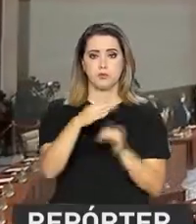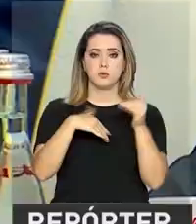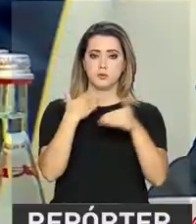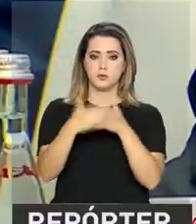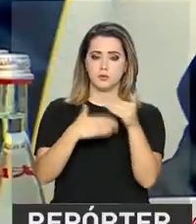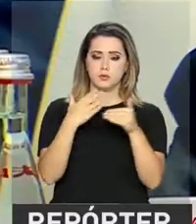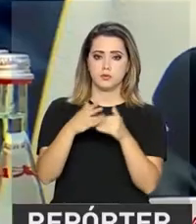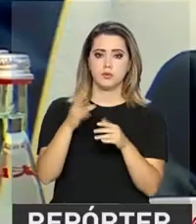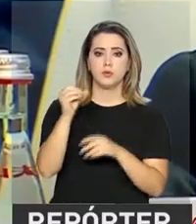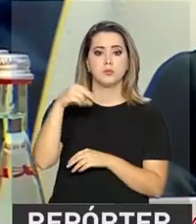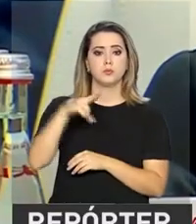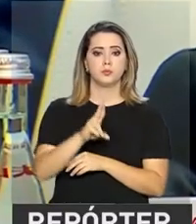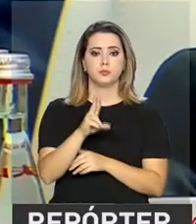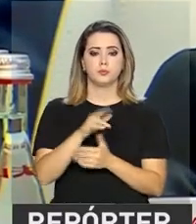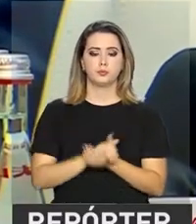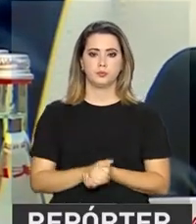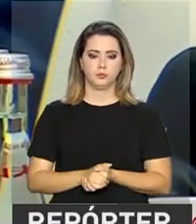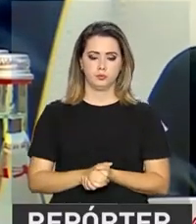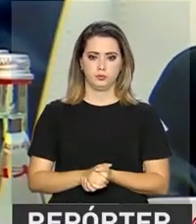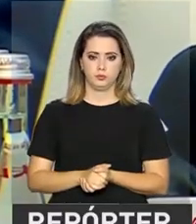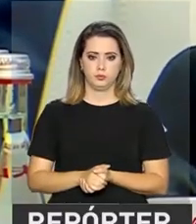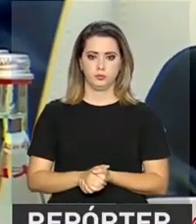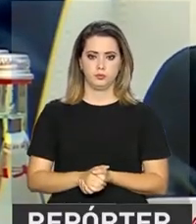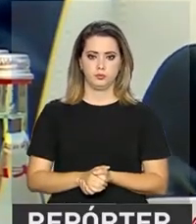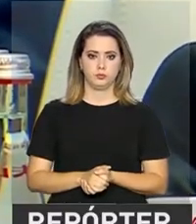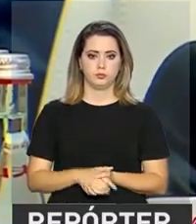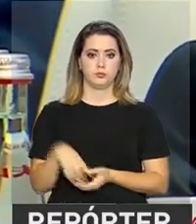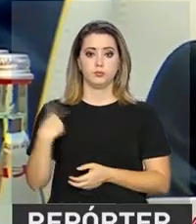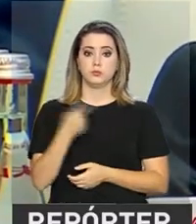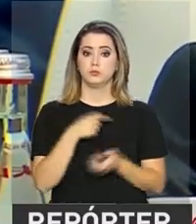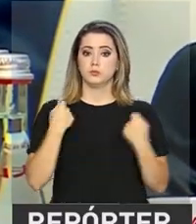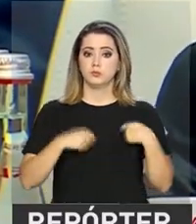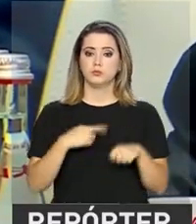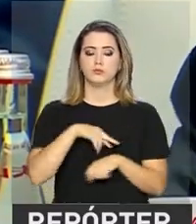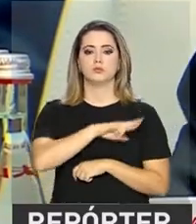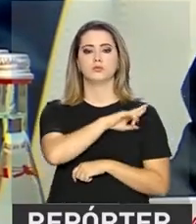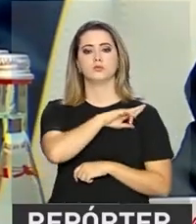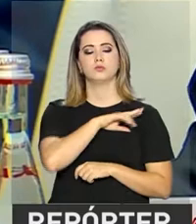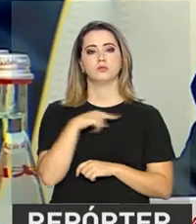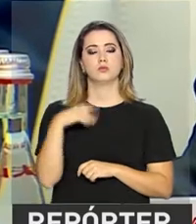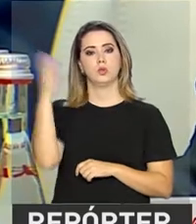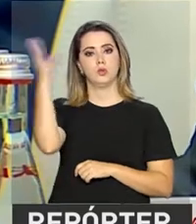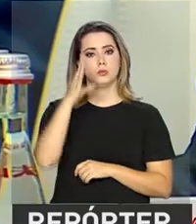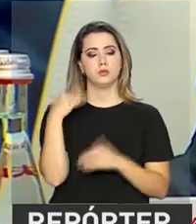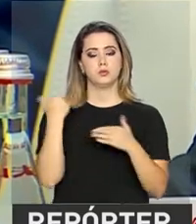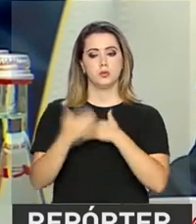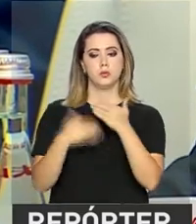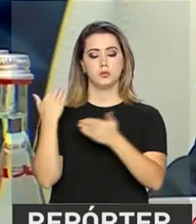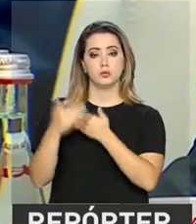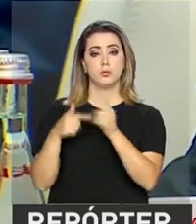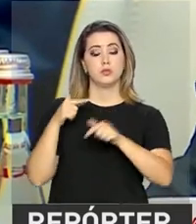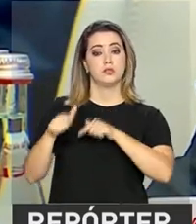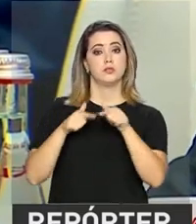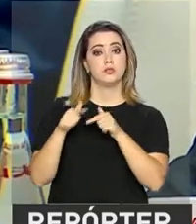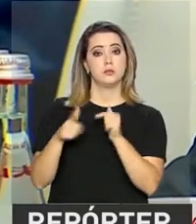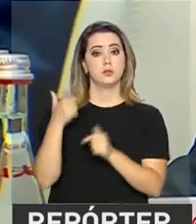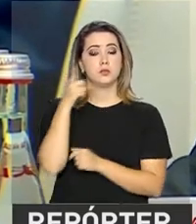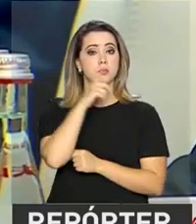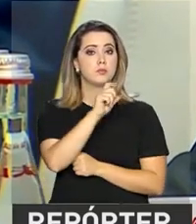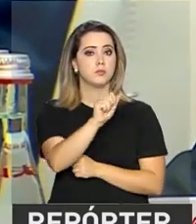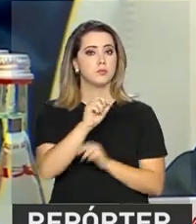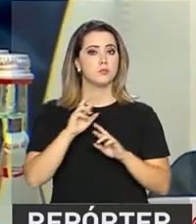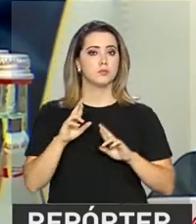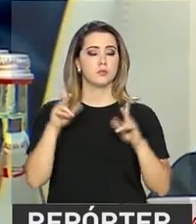Unidas. É dessa forma, com responsabilidade e abertura, que o Brasil continuará a trabalhar para alcançar